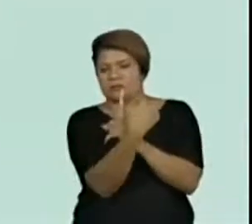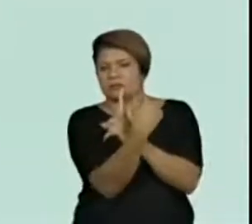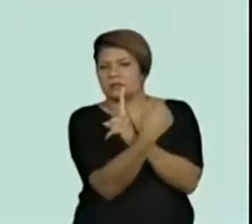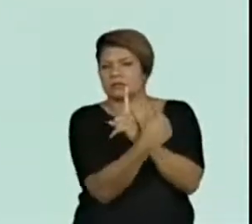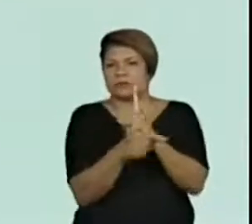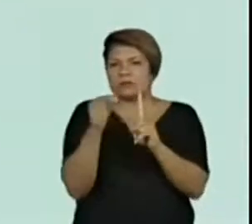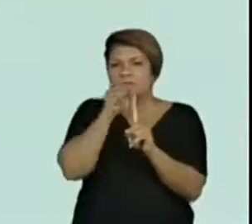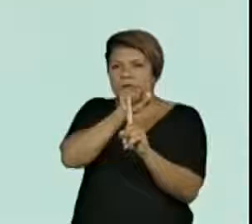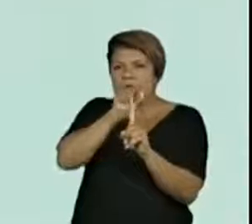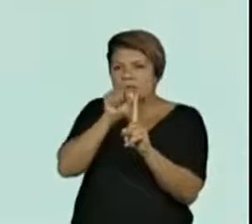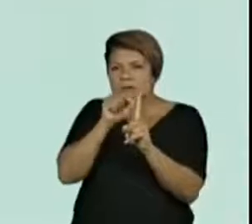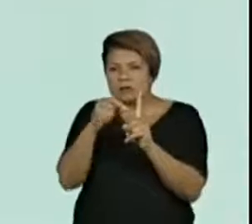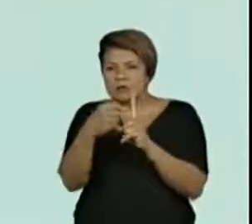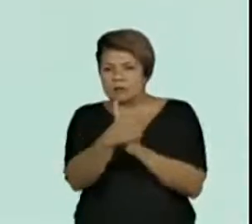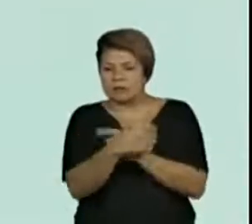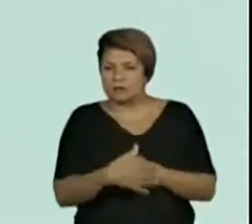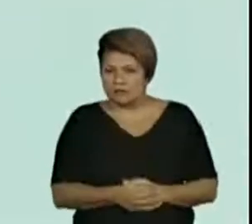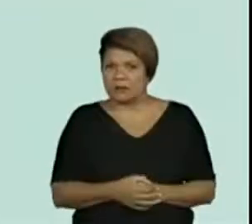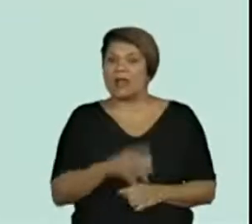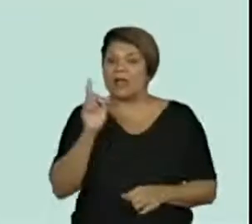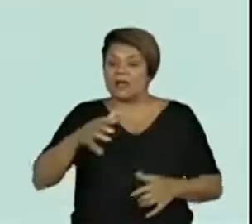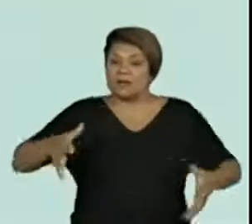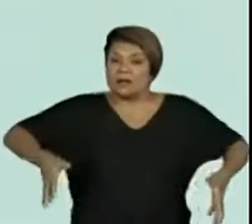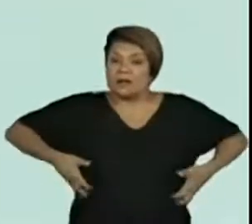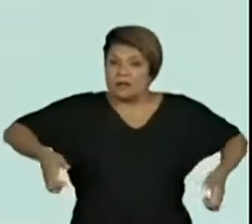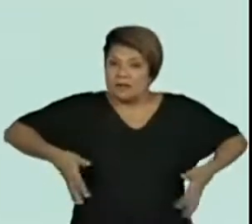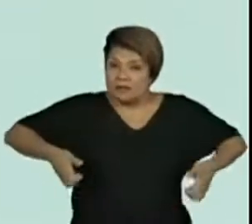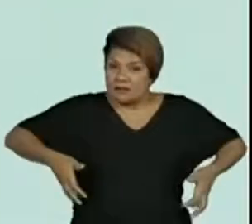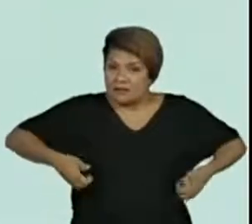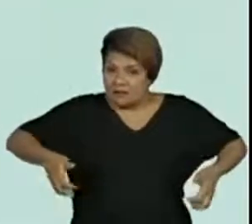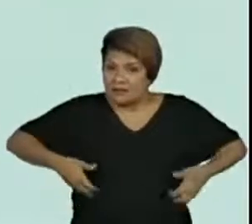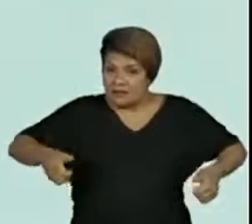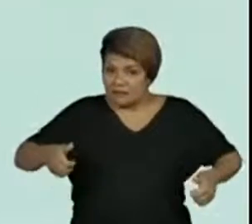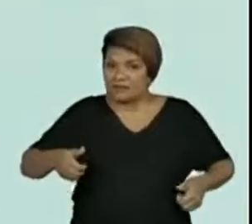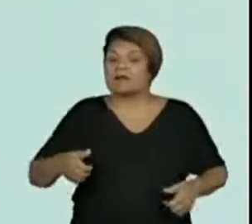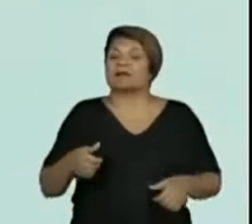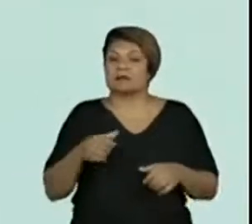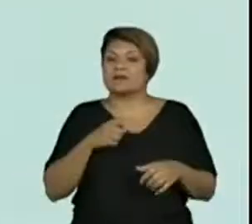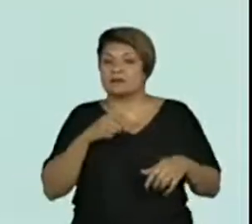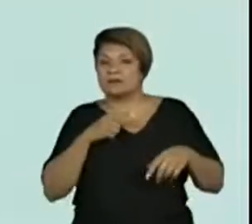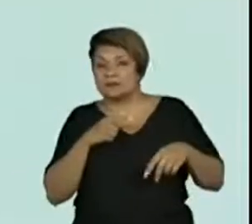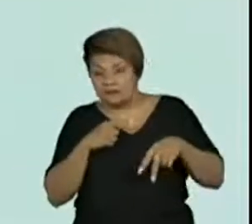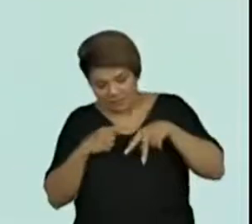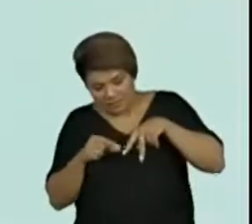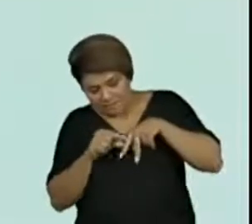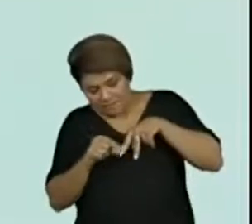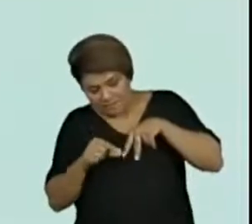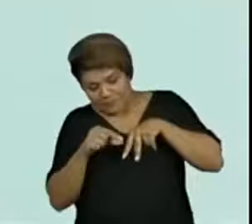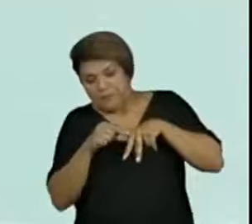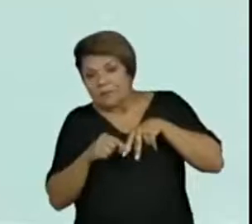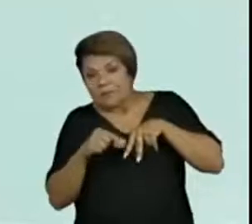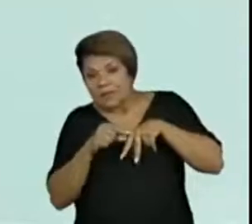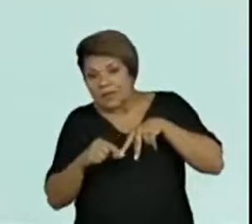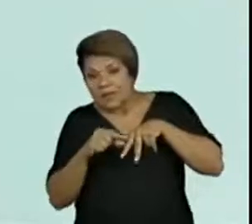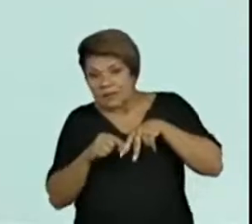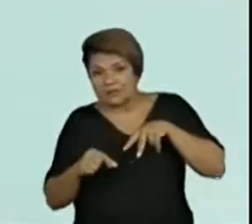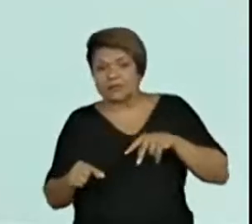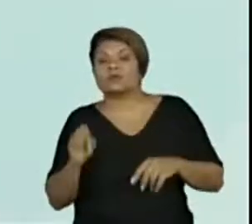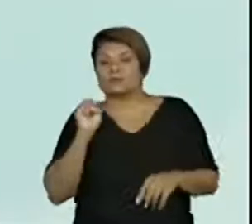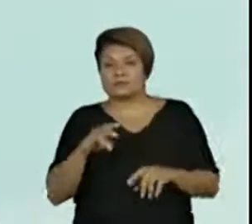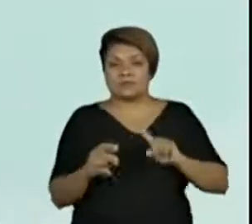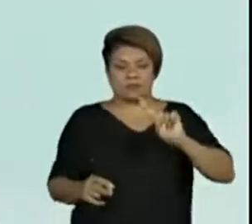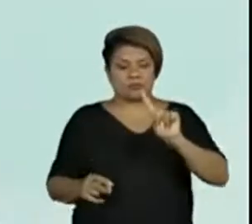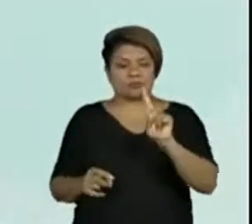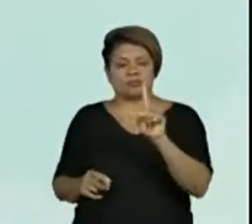Esse osso é uma fíbula de um babuíno. Uma fíbula é um osso da perna. Olha só, girando o osso a gente vai